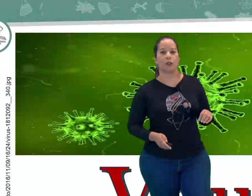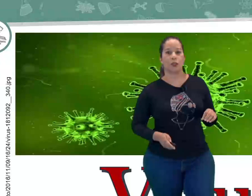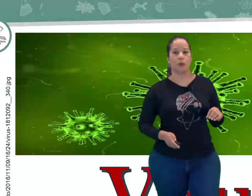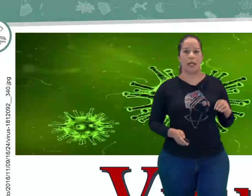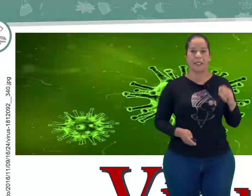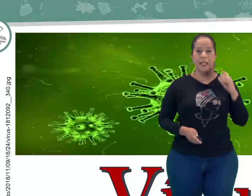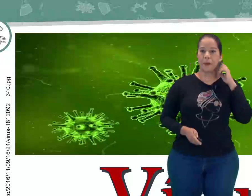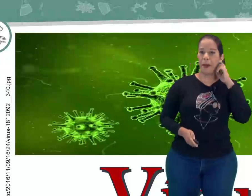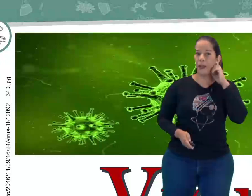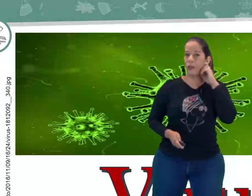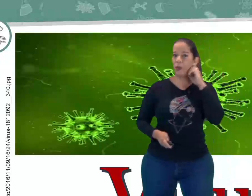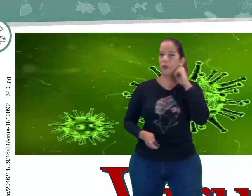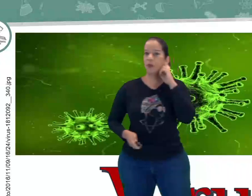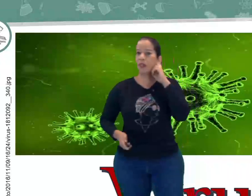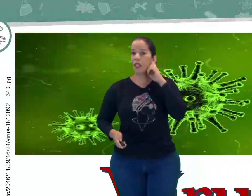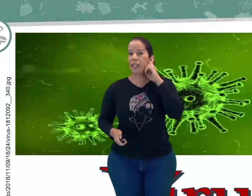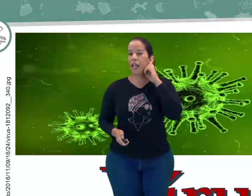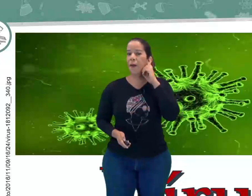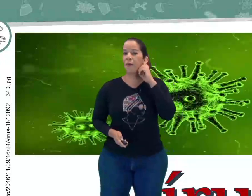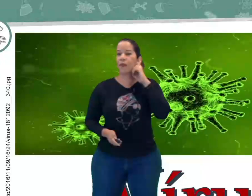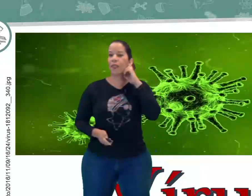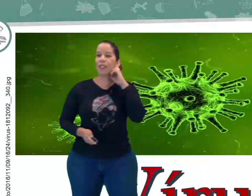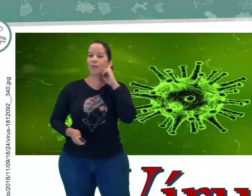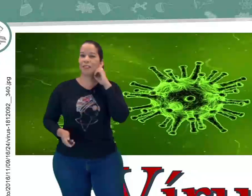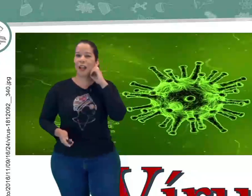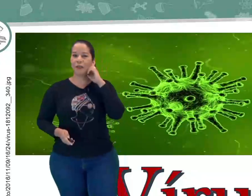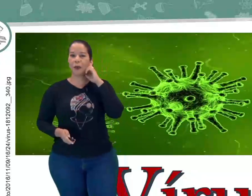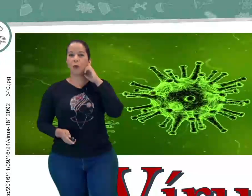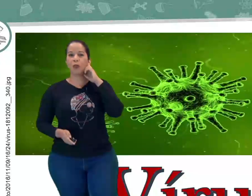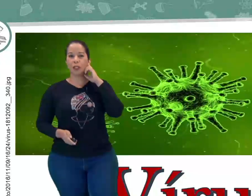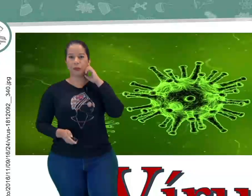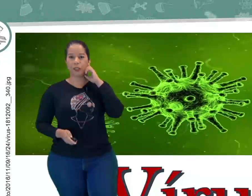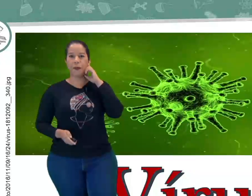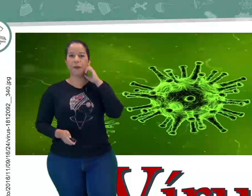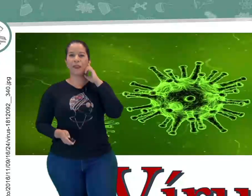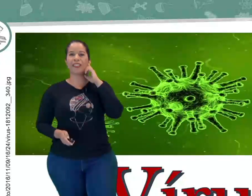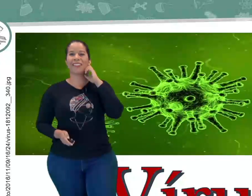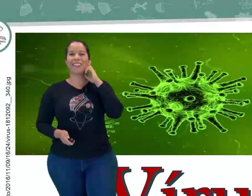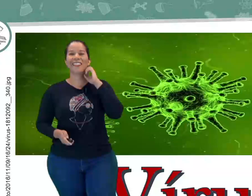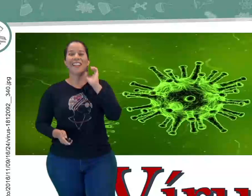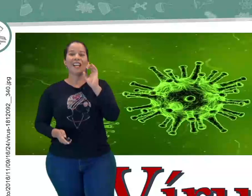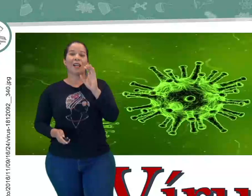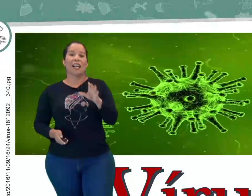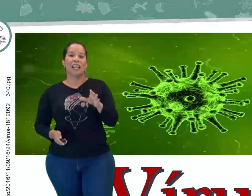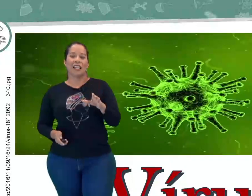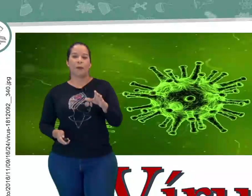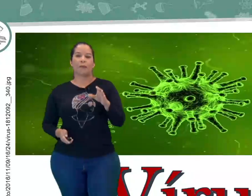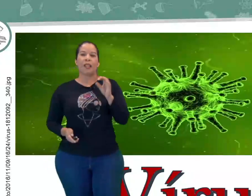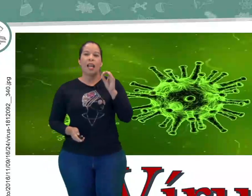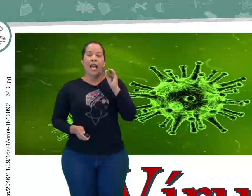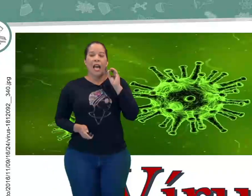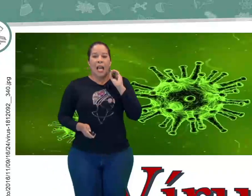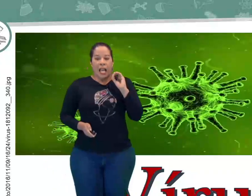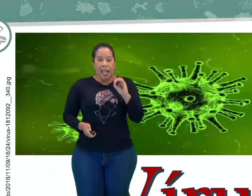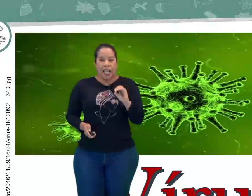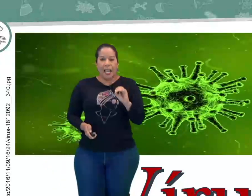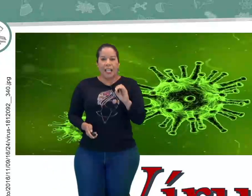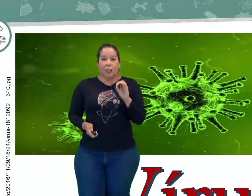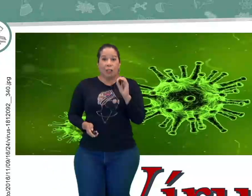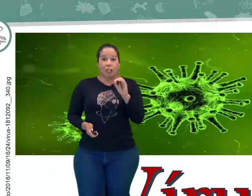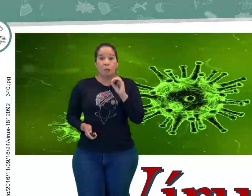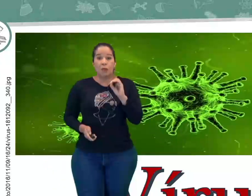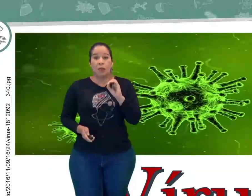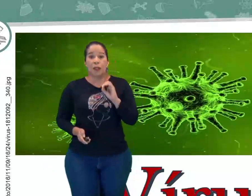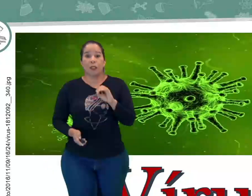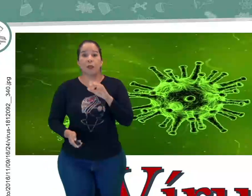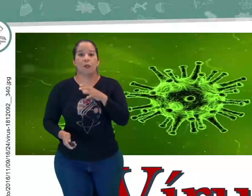Ok? Então, deixa eu aparecer aqui pertinho, né? Então, tá, ficou bonito, tá? Galera,